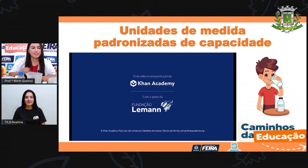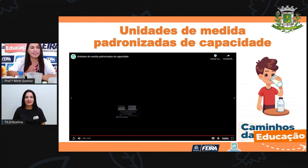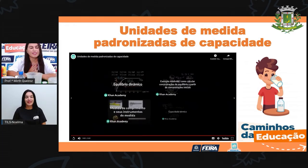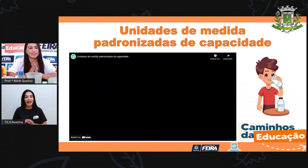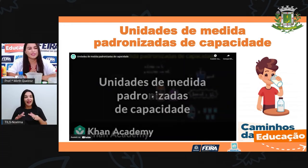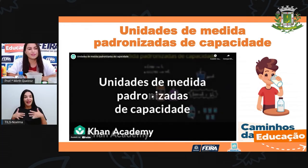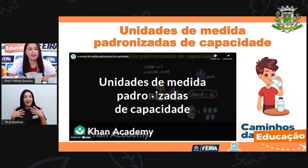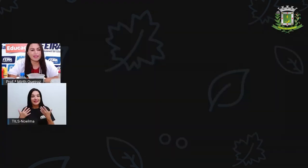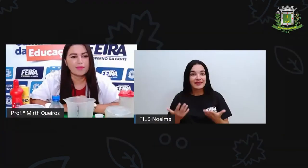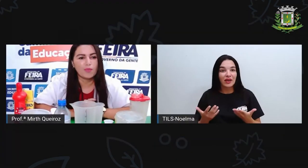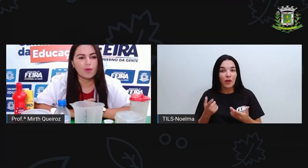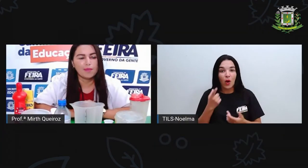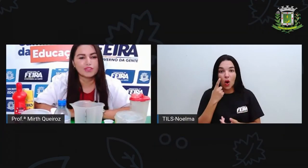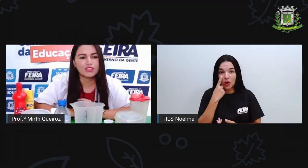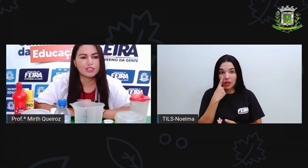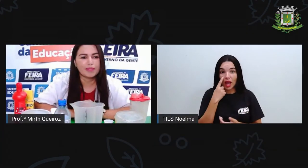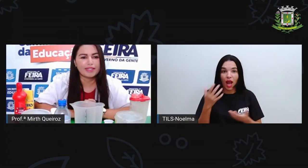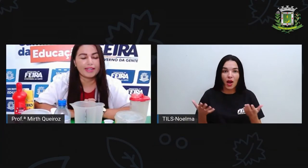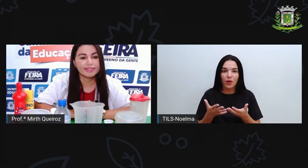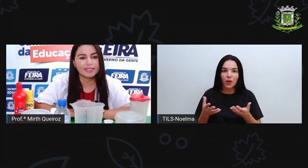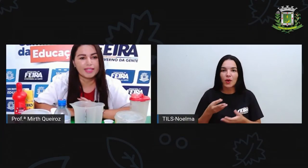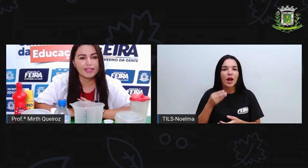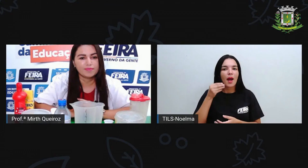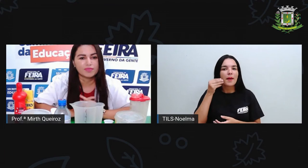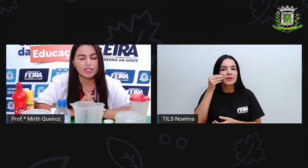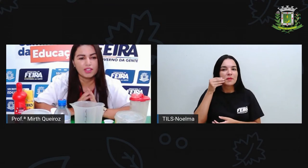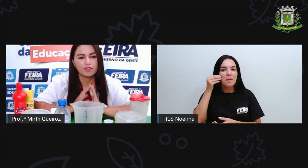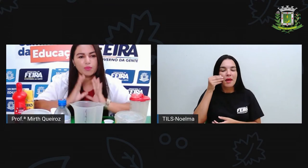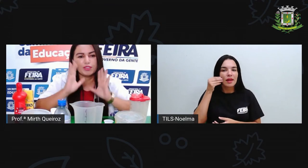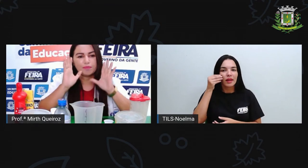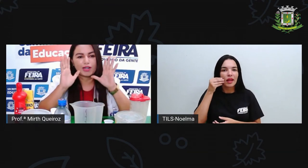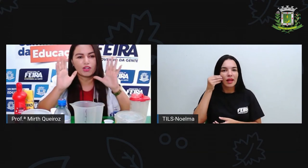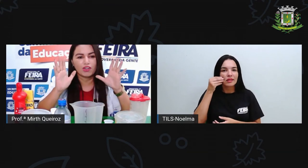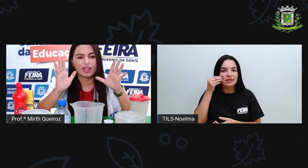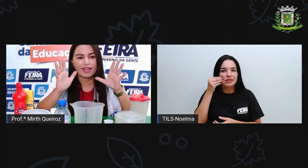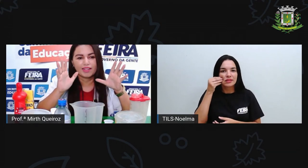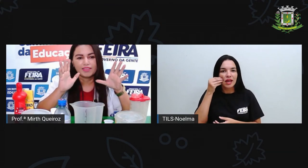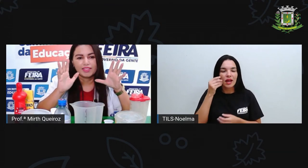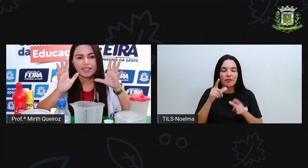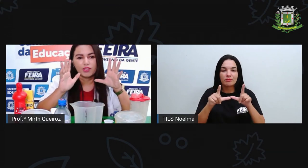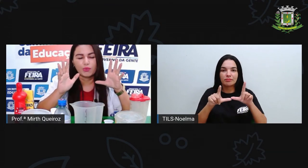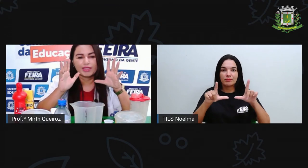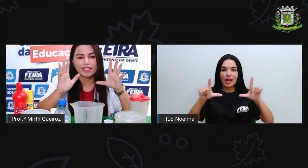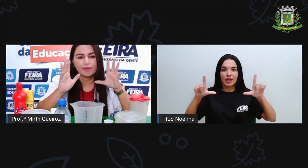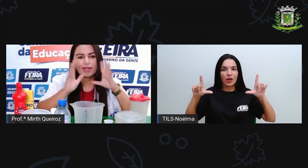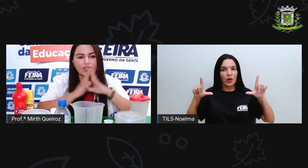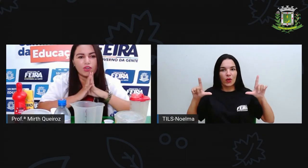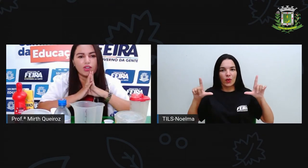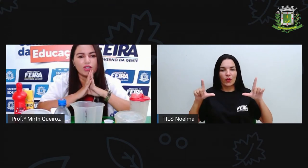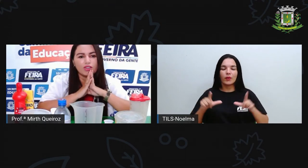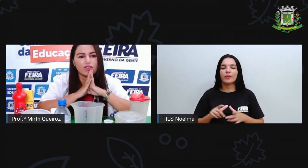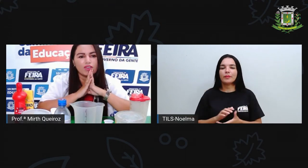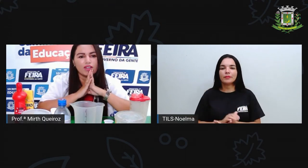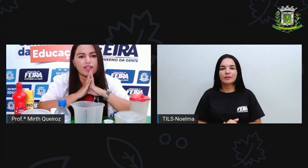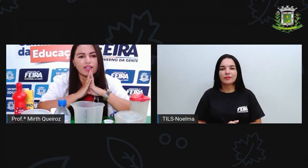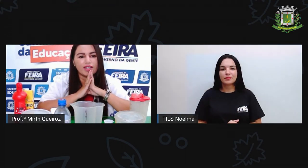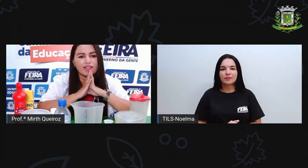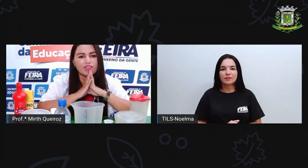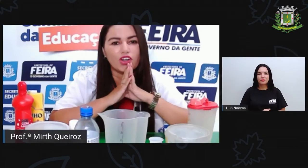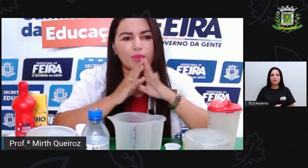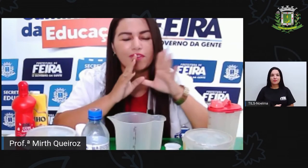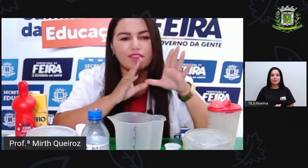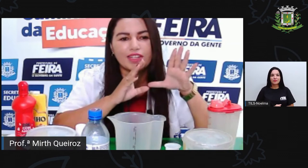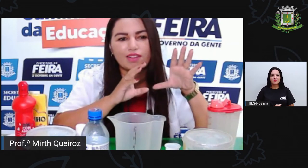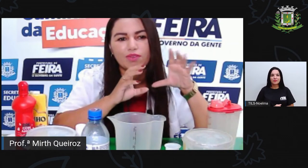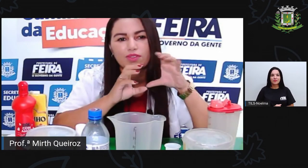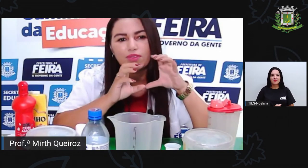Bom, gente, a gente vai aqui para um momento de experiência, né? Eu vou pedir para colocar eu numa tela maior.